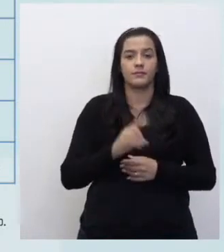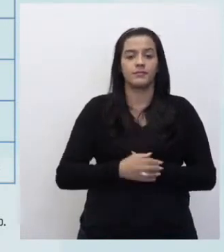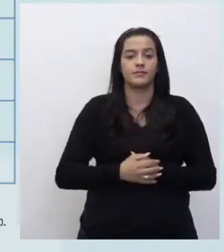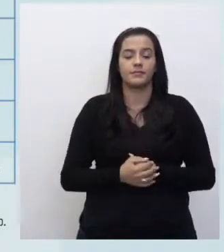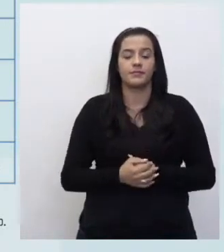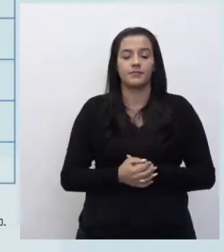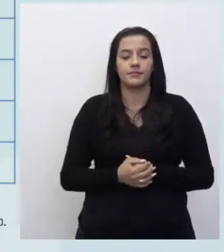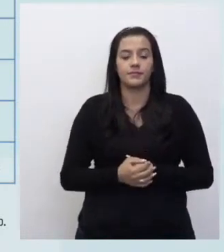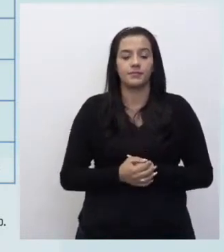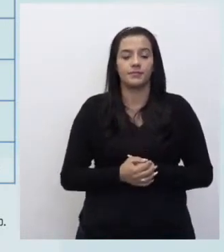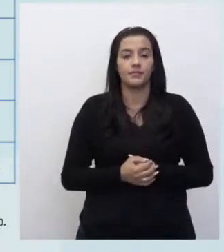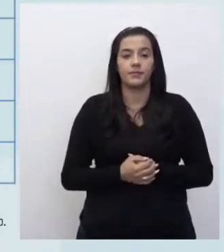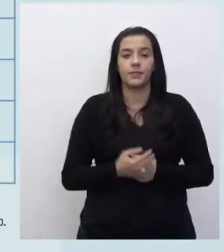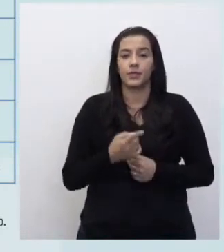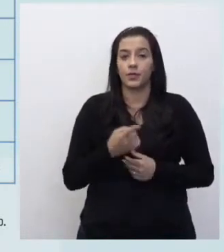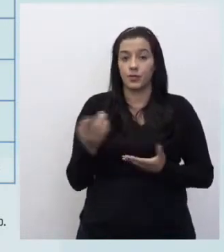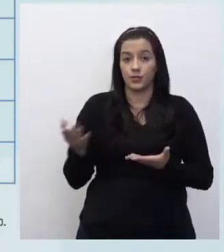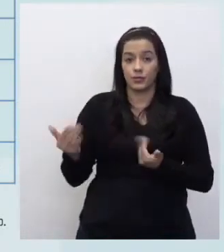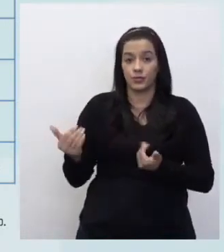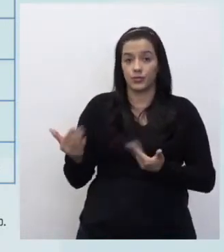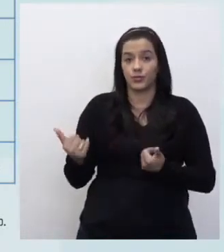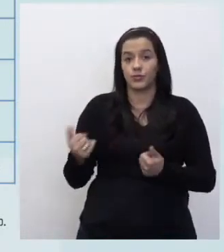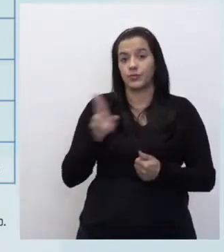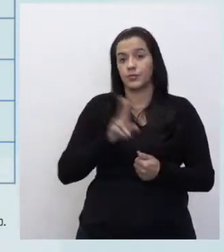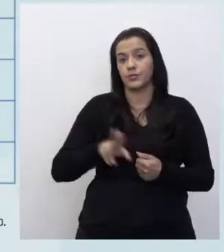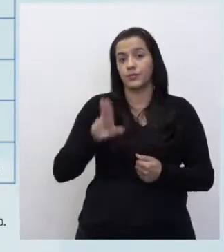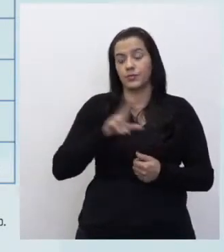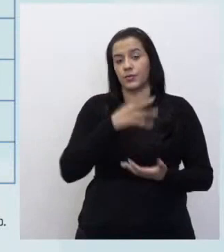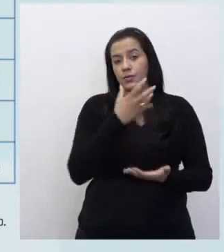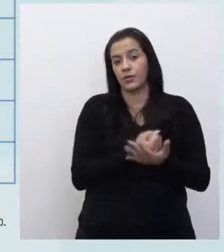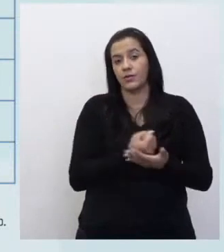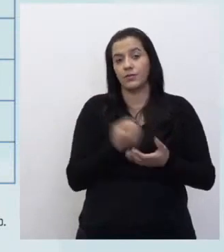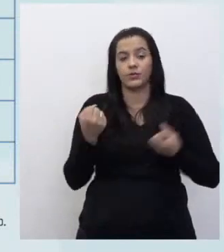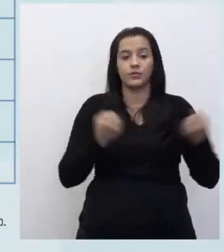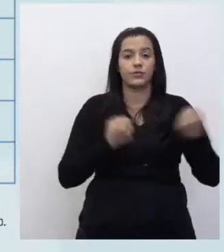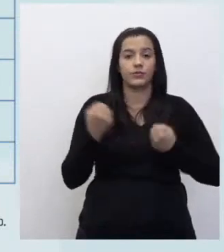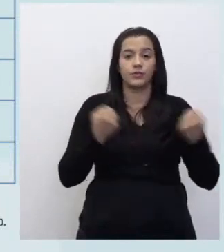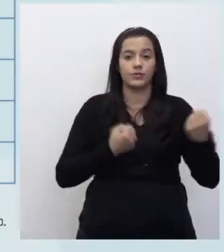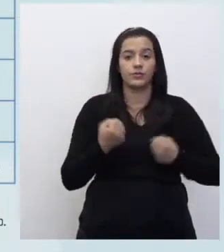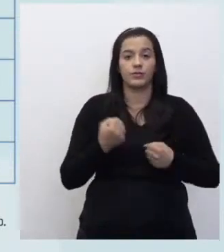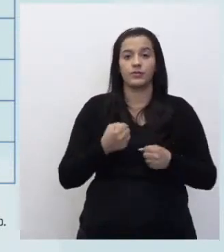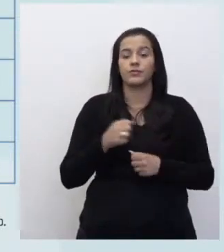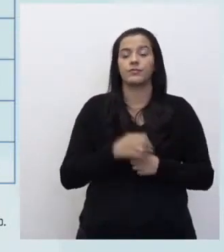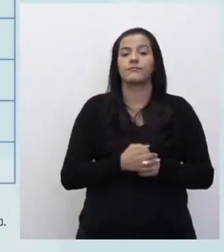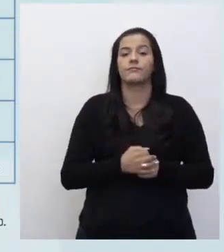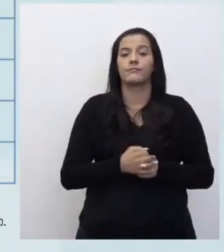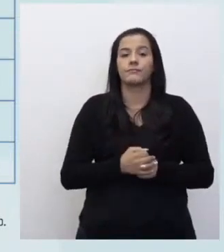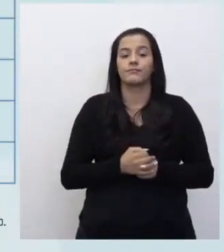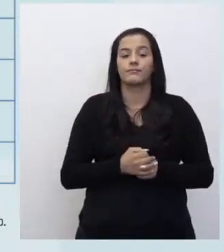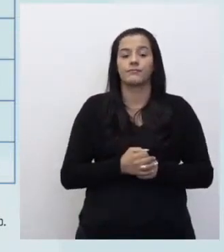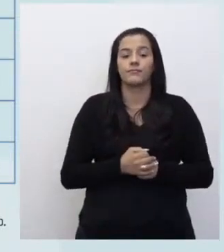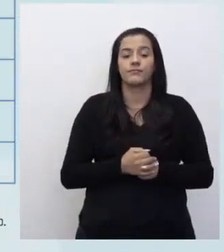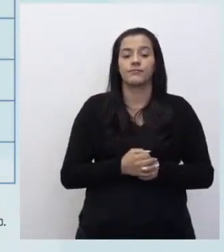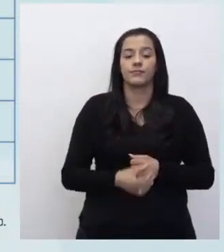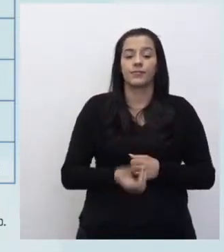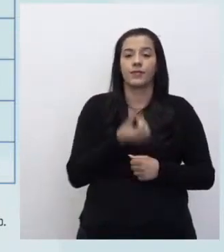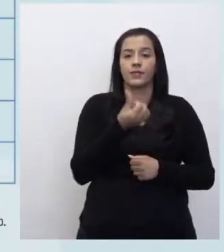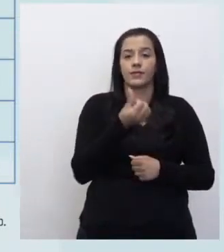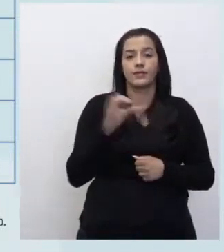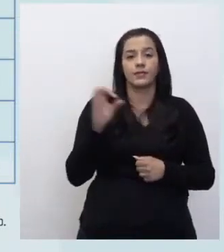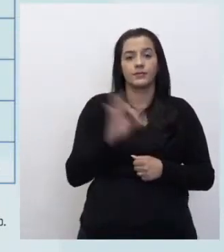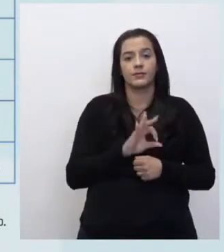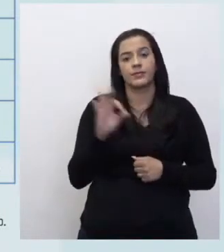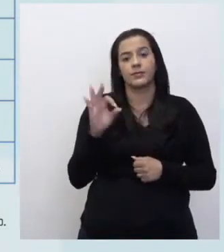while driving. Adolescentes que usam aplicativos enquanto dirigem. And, 6%.